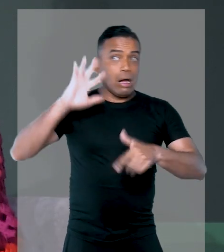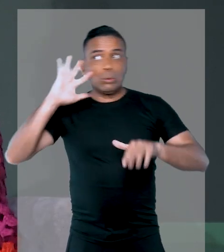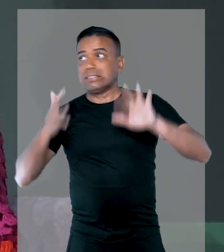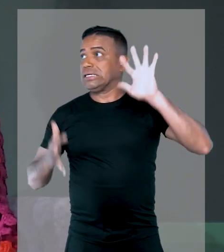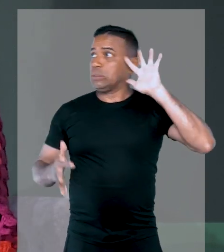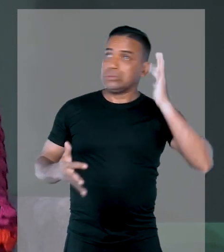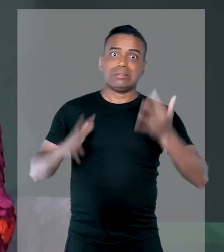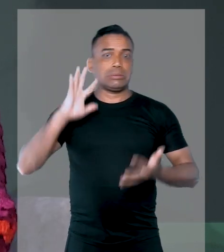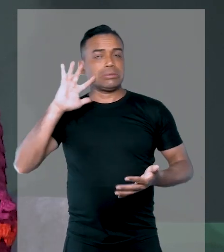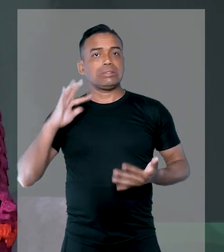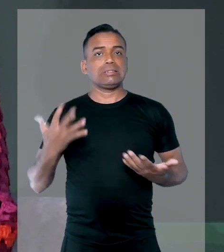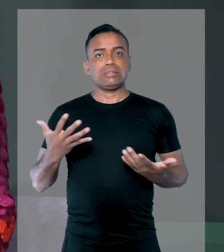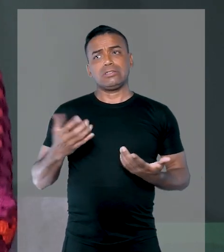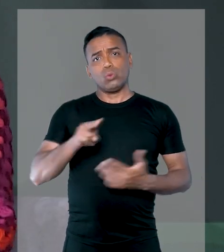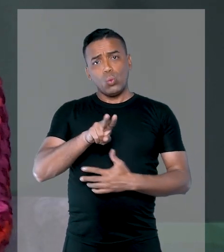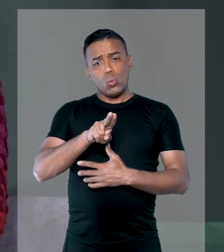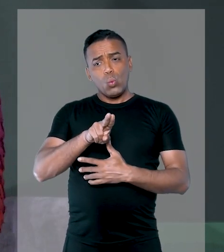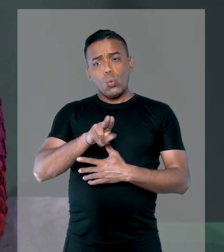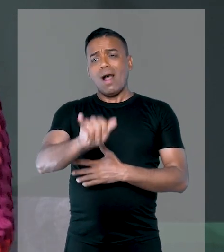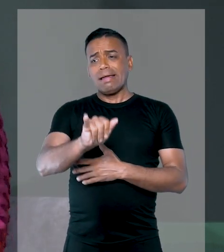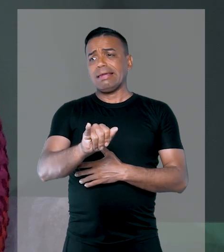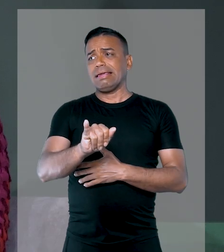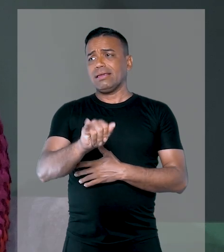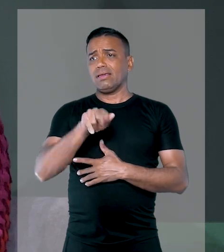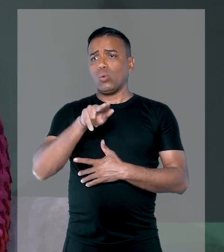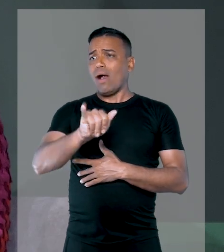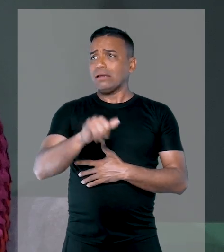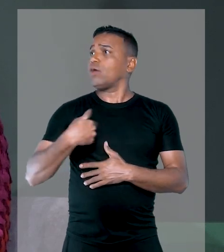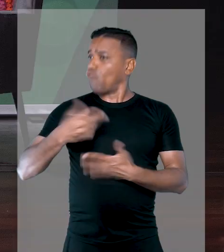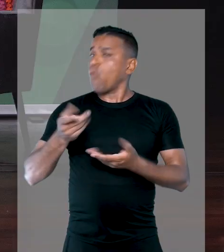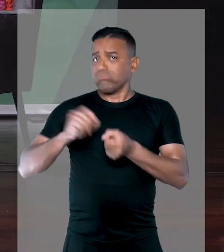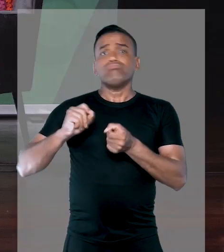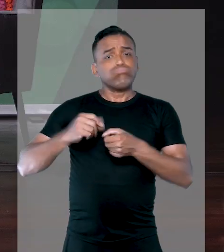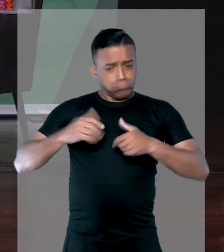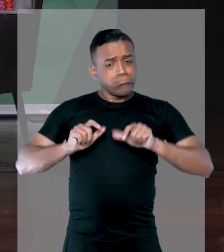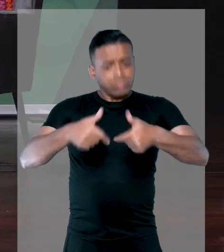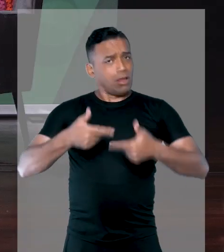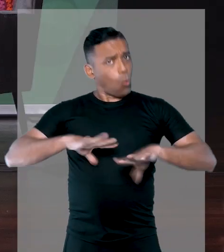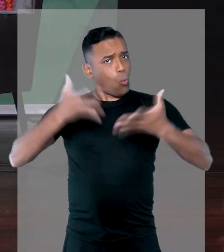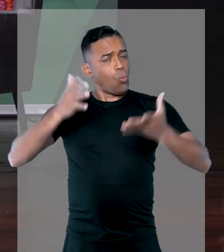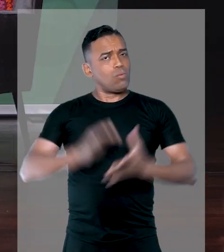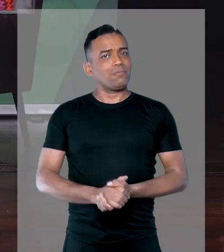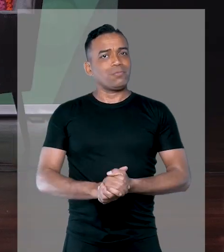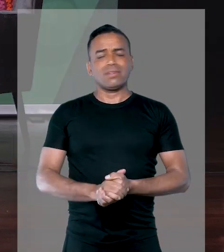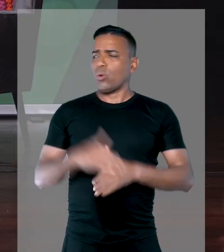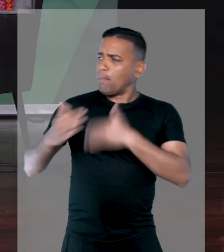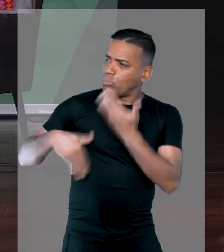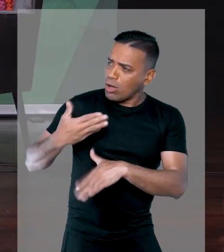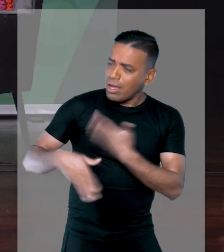estavam acontecendo. E eu falei, então vamos embora, né? E como que foi o processo de